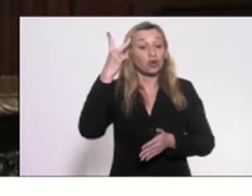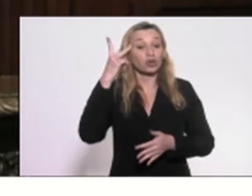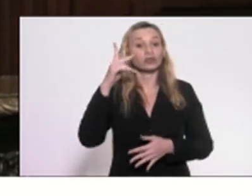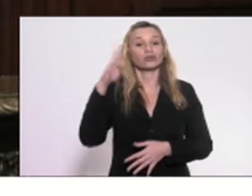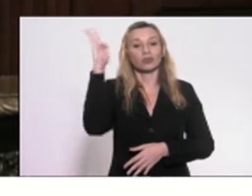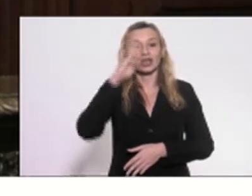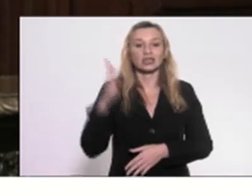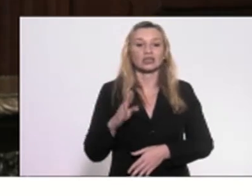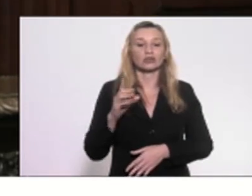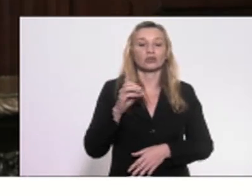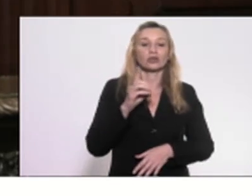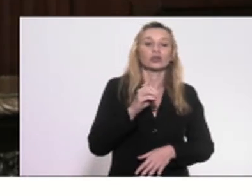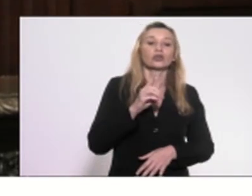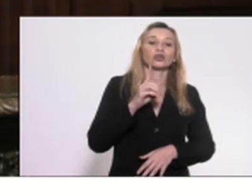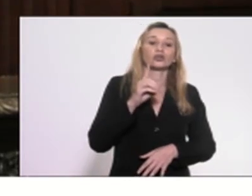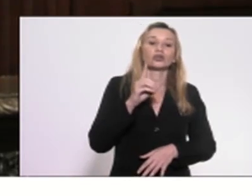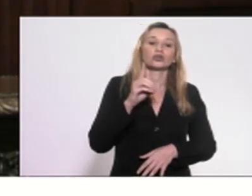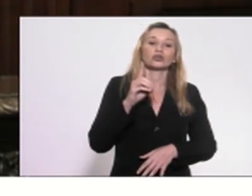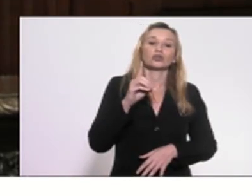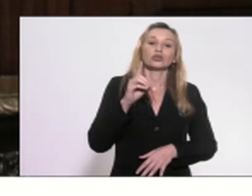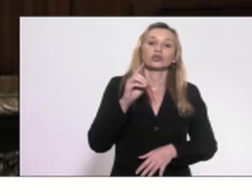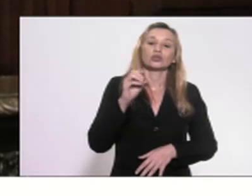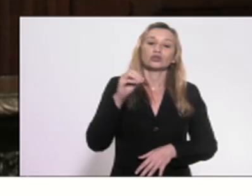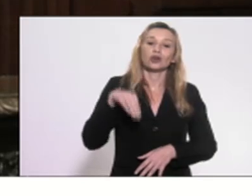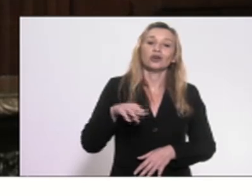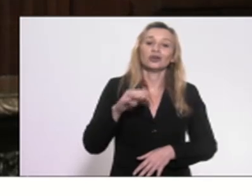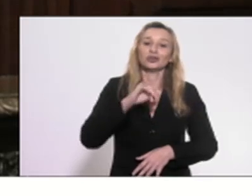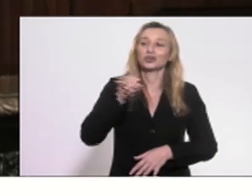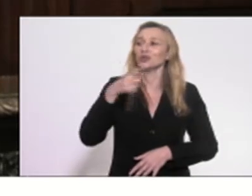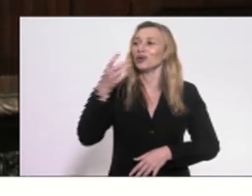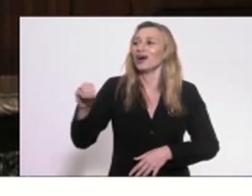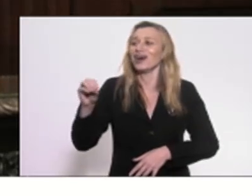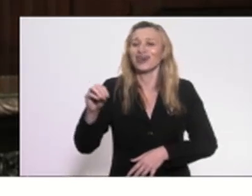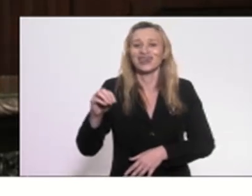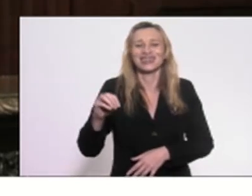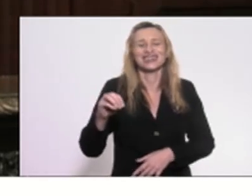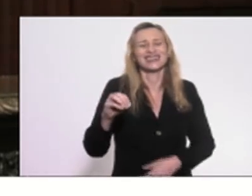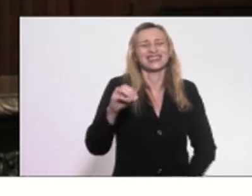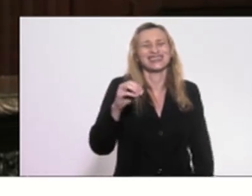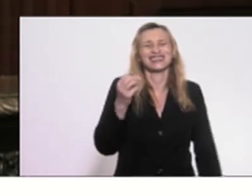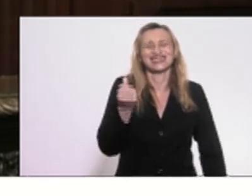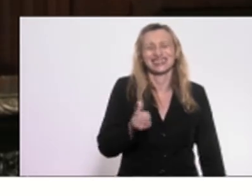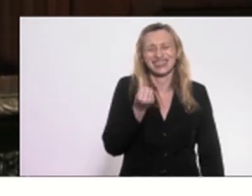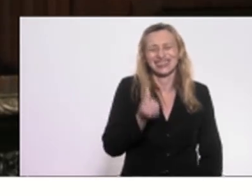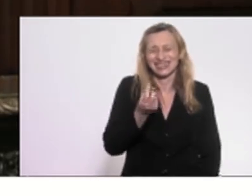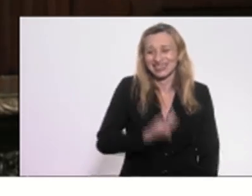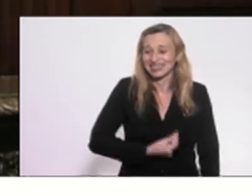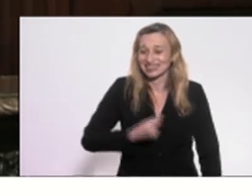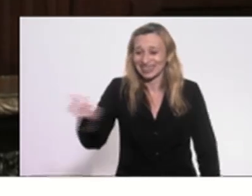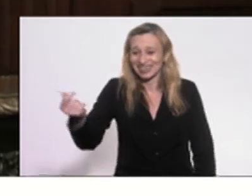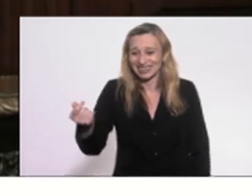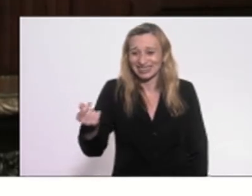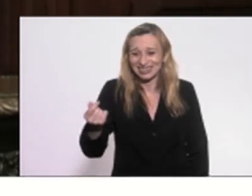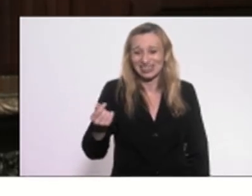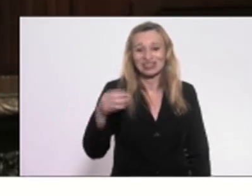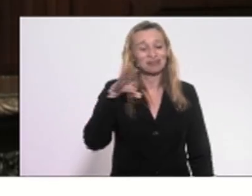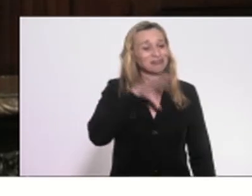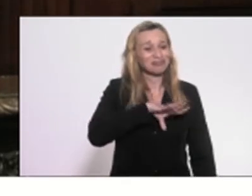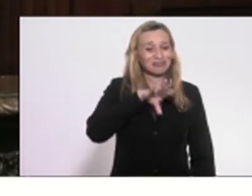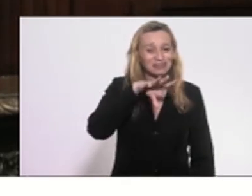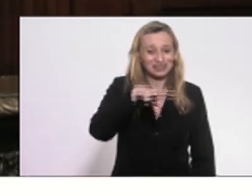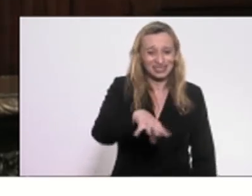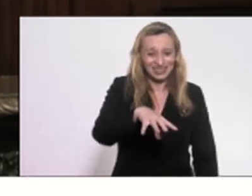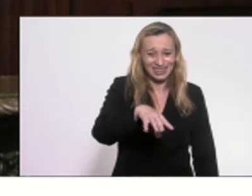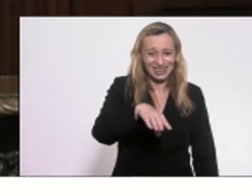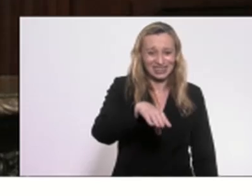VI saiu fugido de Portugal, escoltado pelos